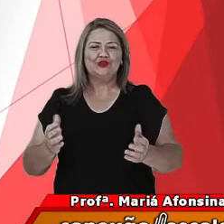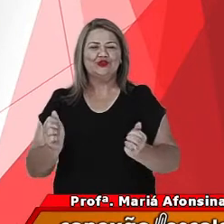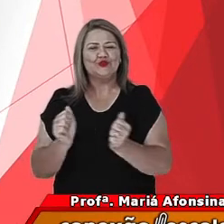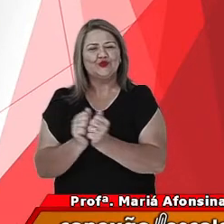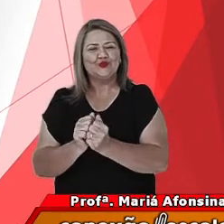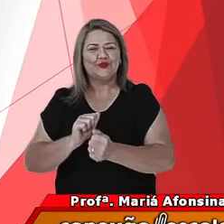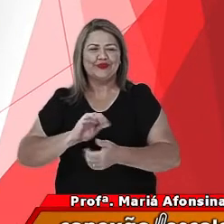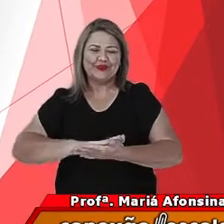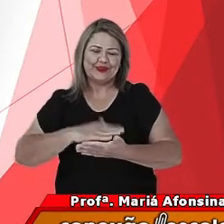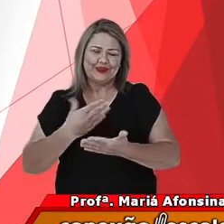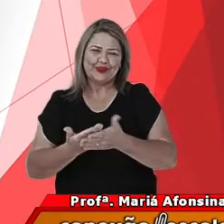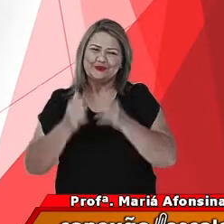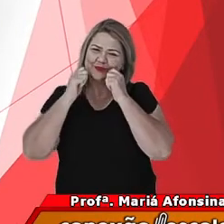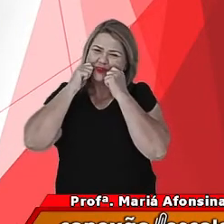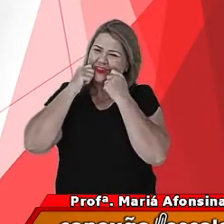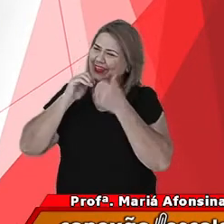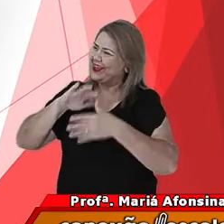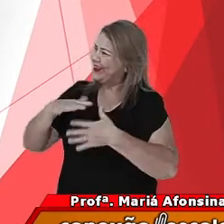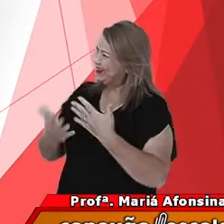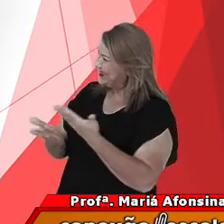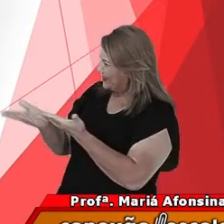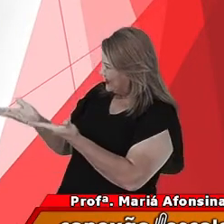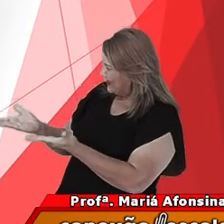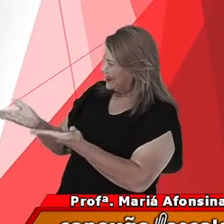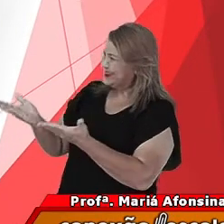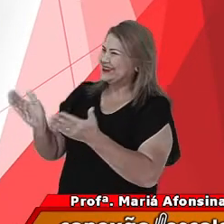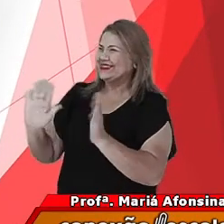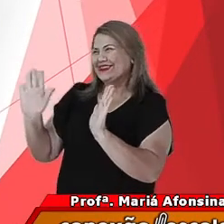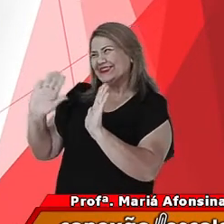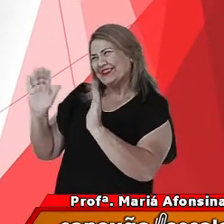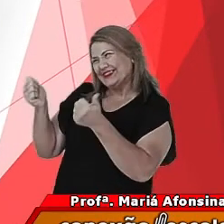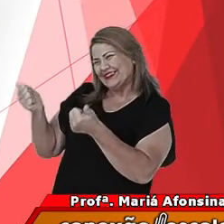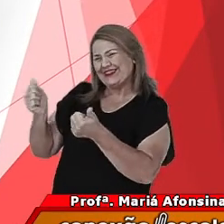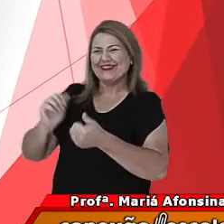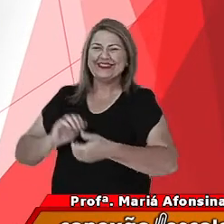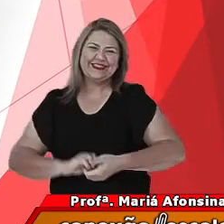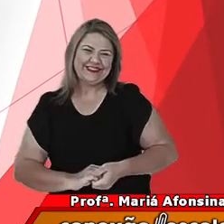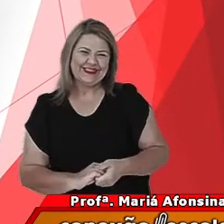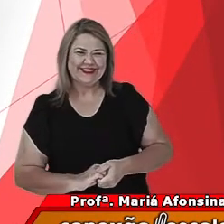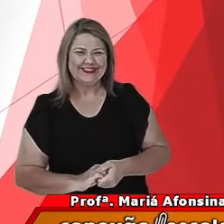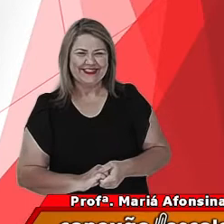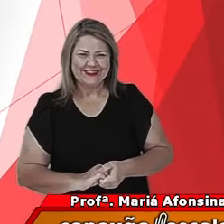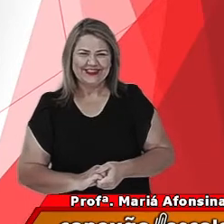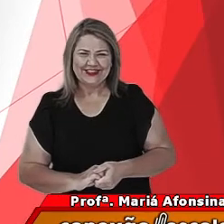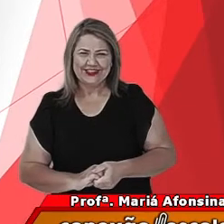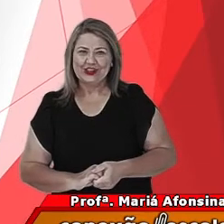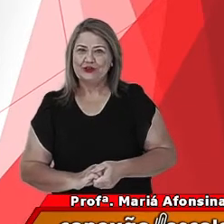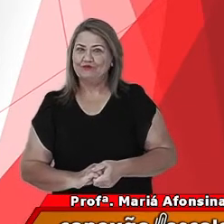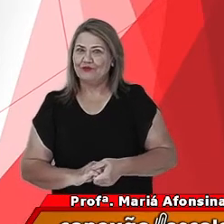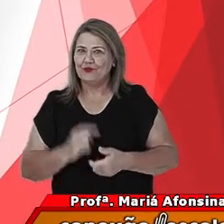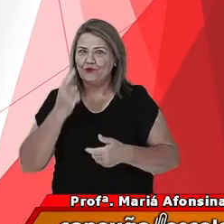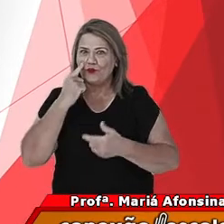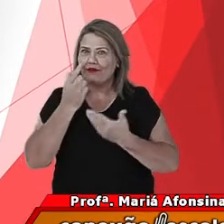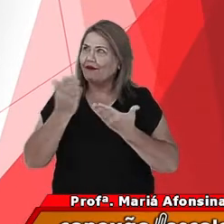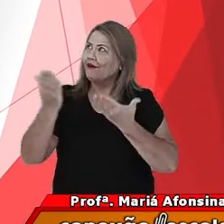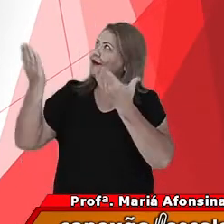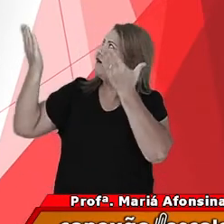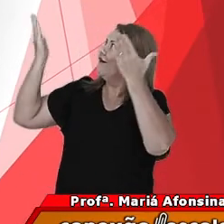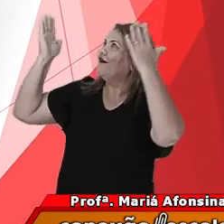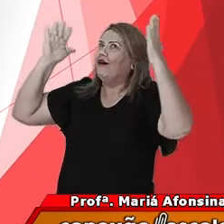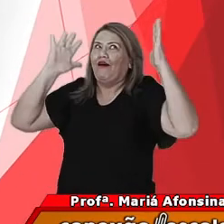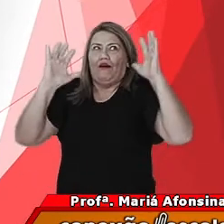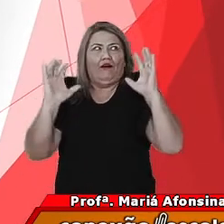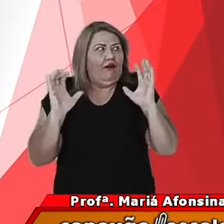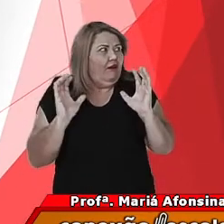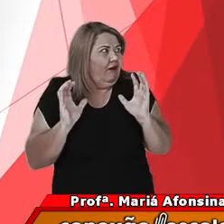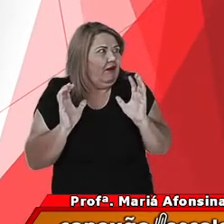queridíssima intérprete Maria. Olá, Maria, tudo bem? Bem, olha que cenário